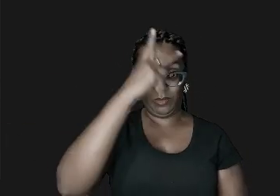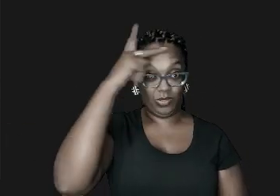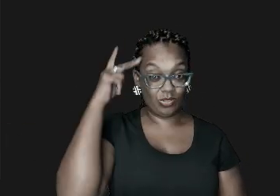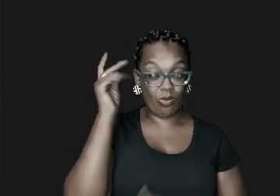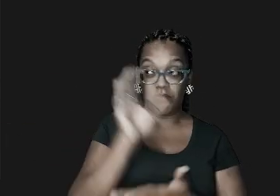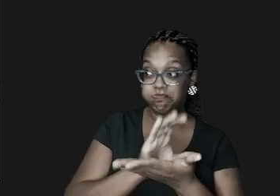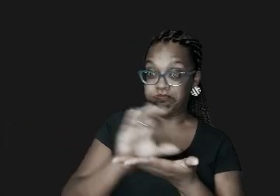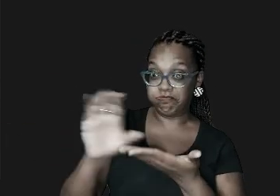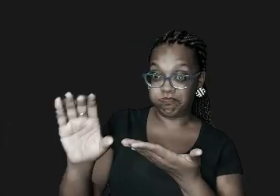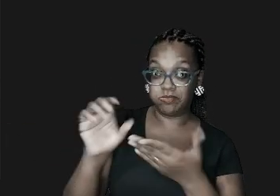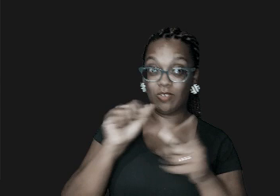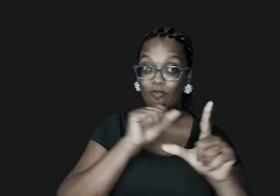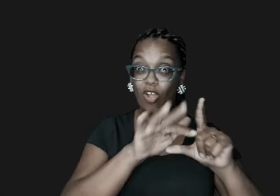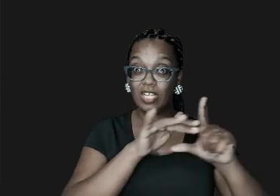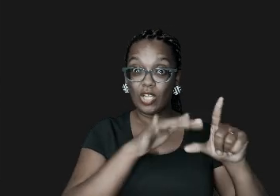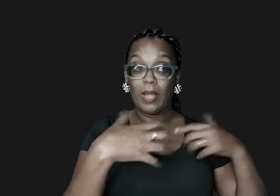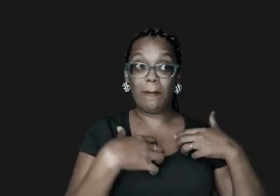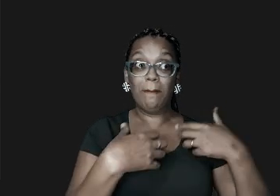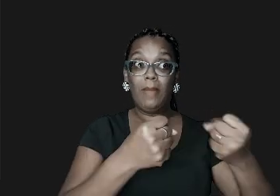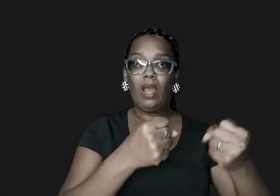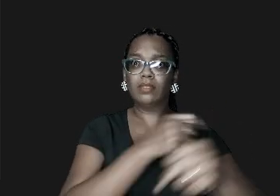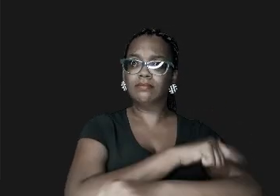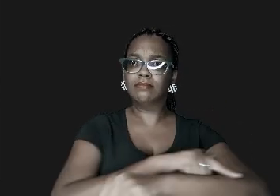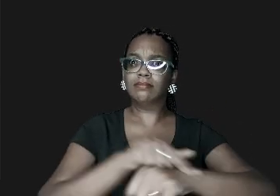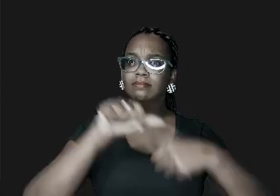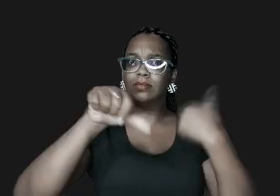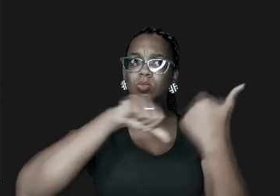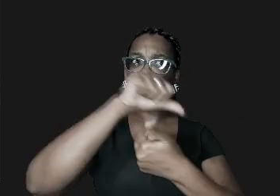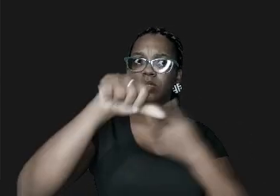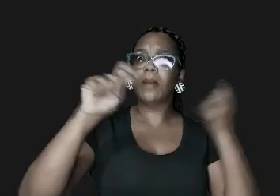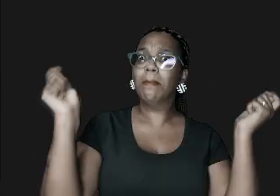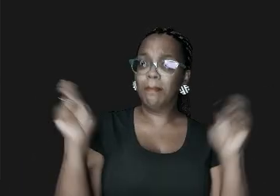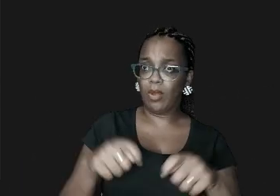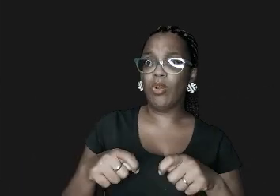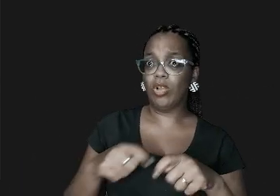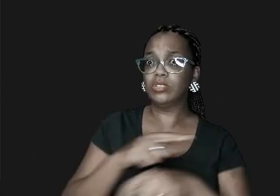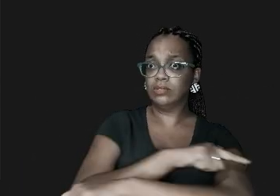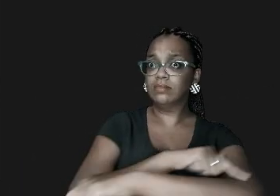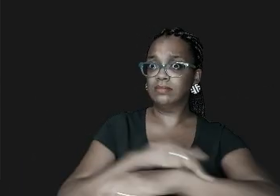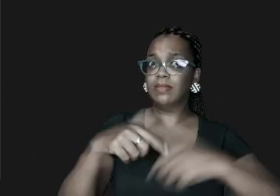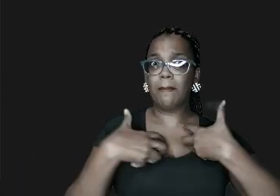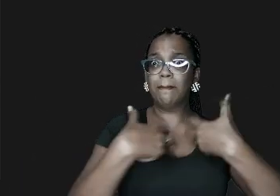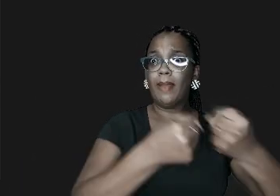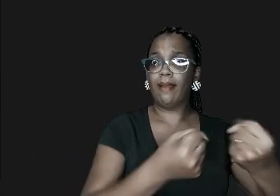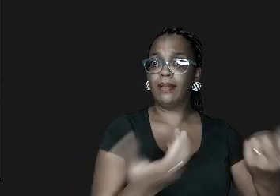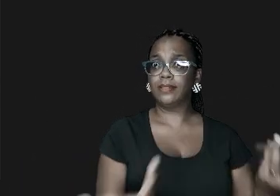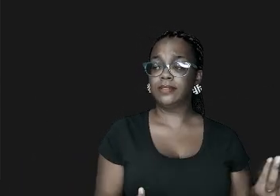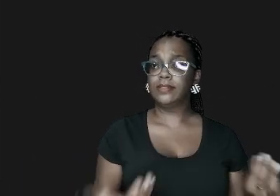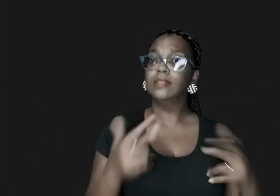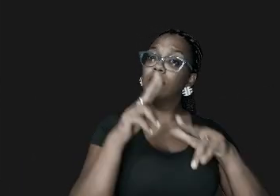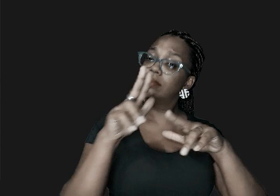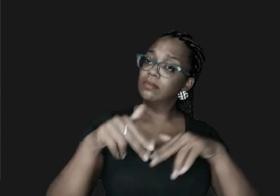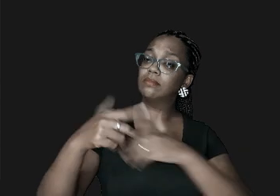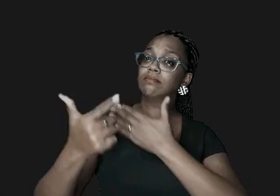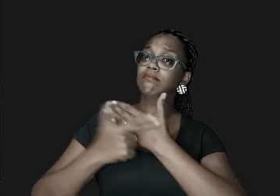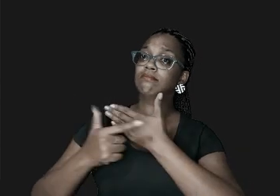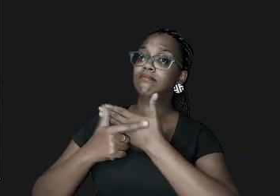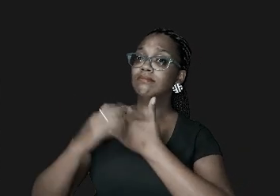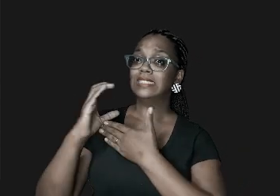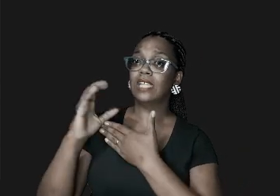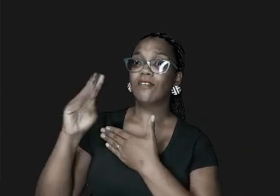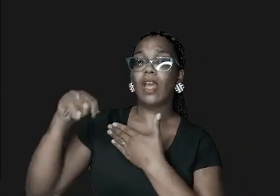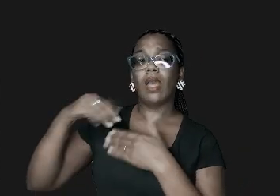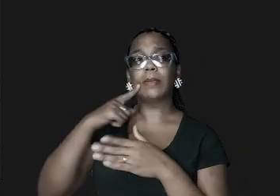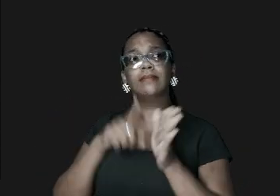Tem coisas o que um influenciador de investimento fala tem um impacto no comportamento dos ativos pode ter um impacto no comportamento